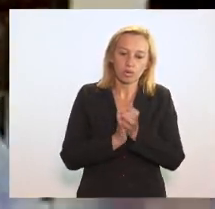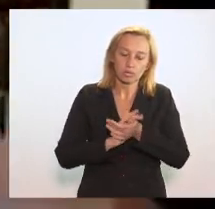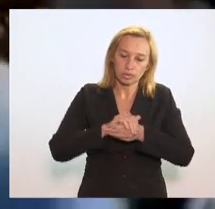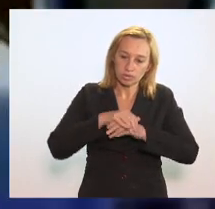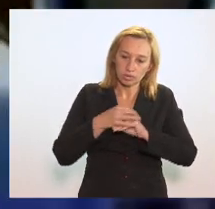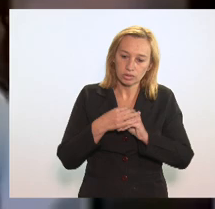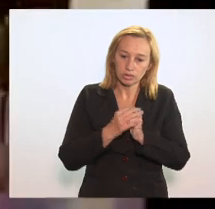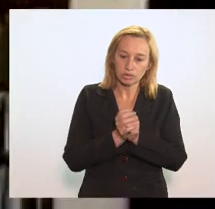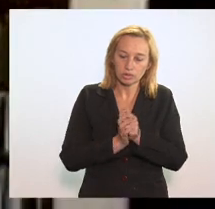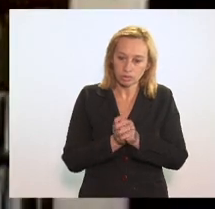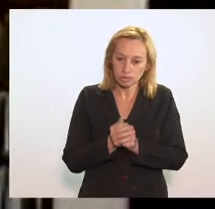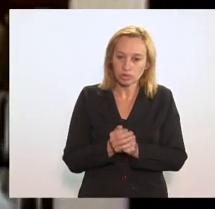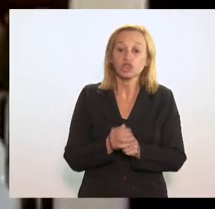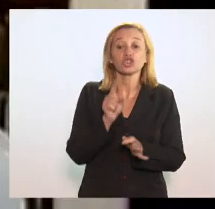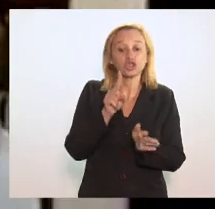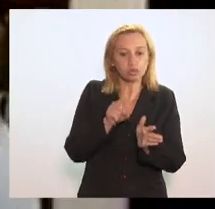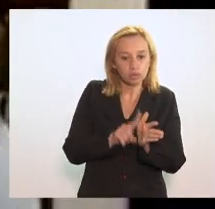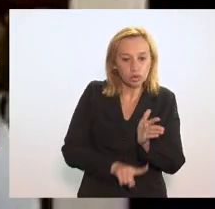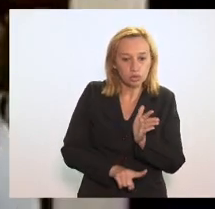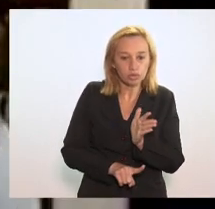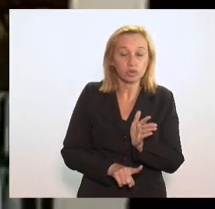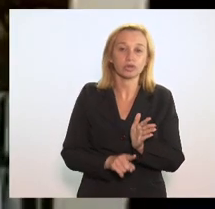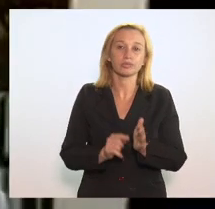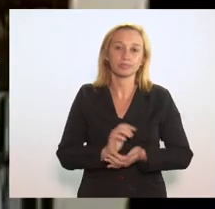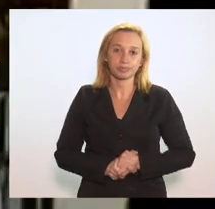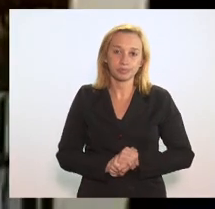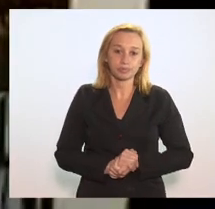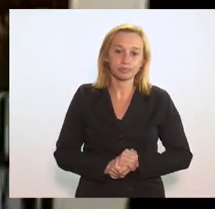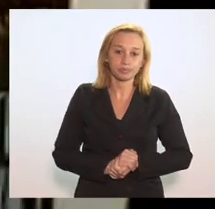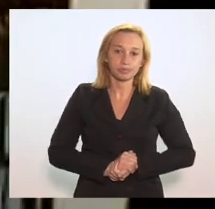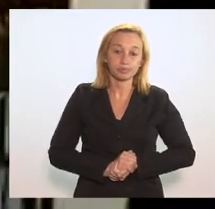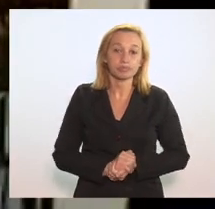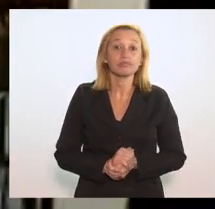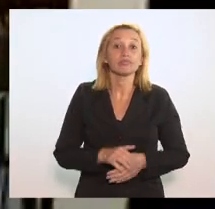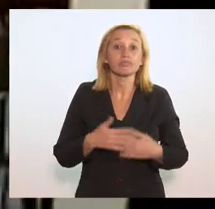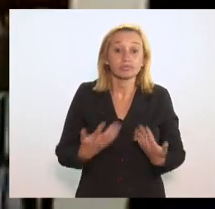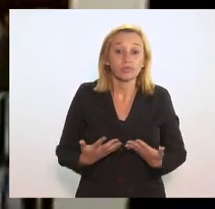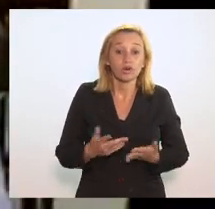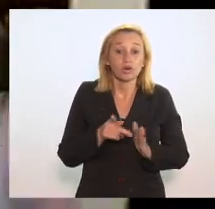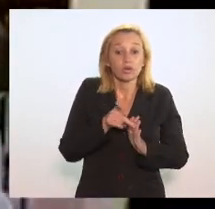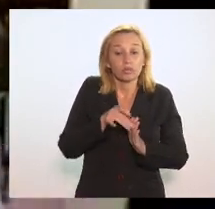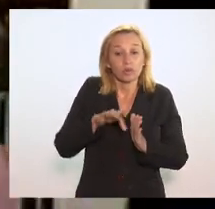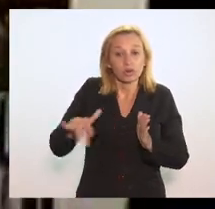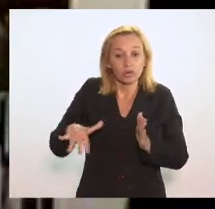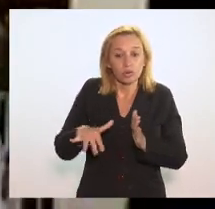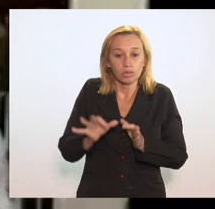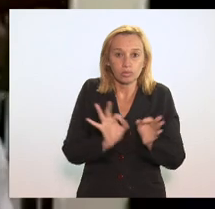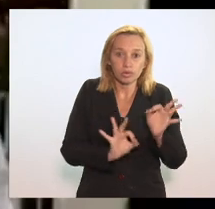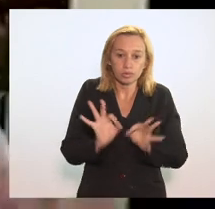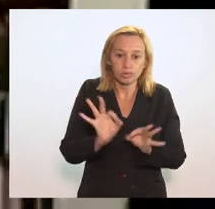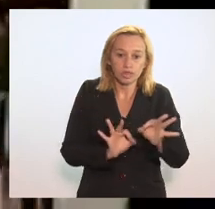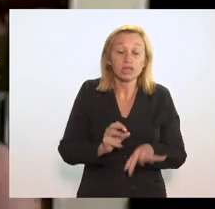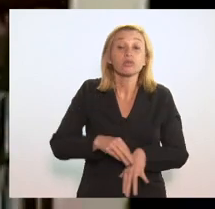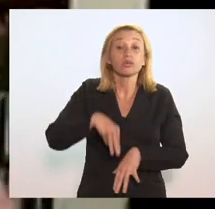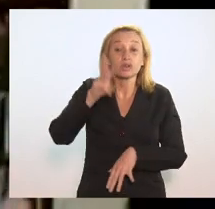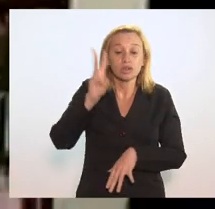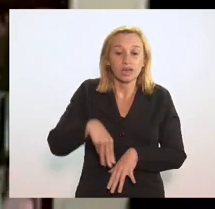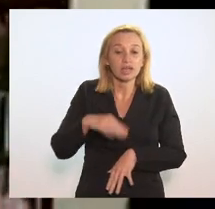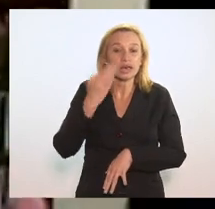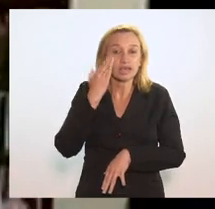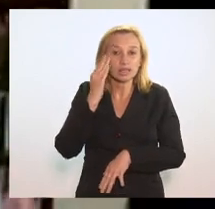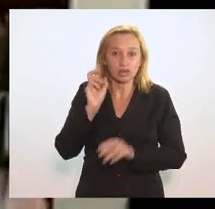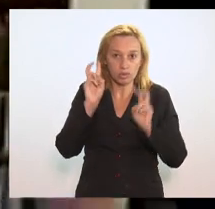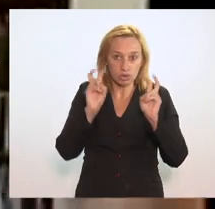70, reduz. Ou seja, o protocolo elaborado por quem entende do